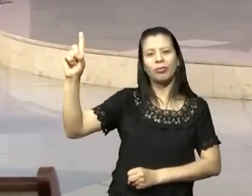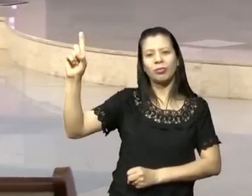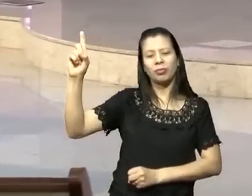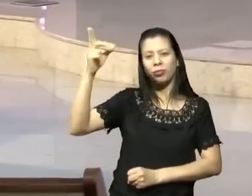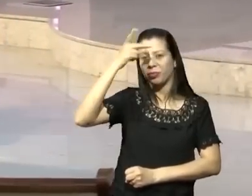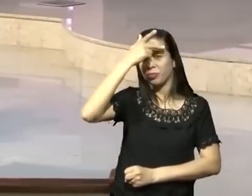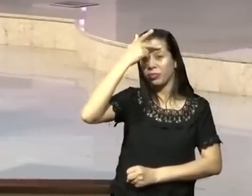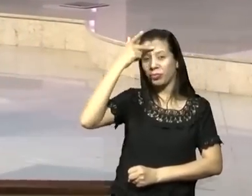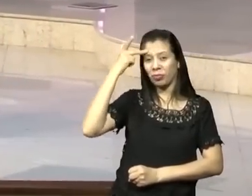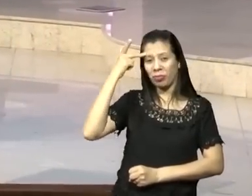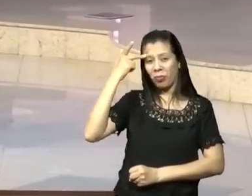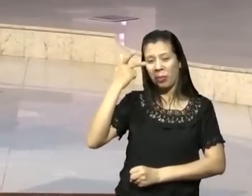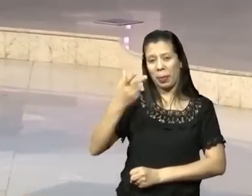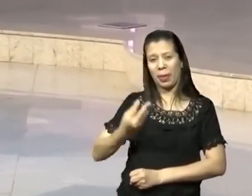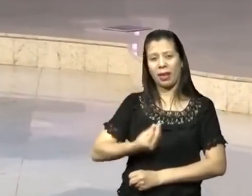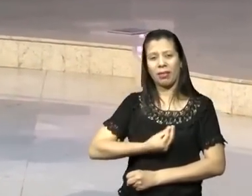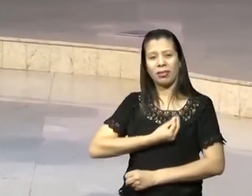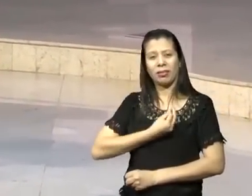mundo